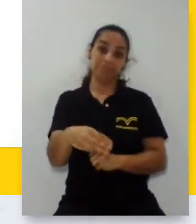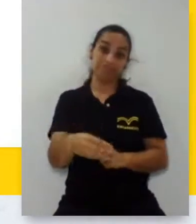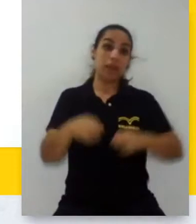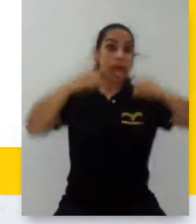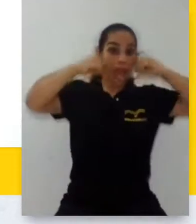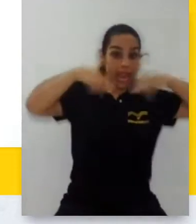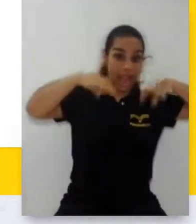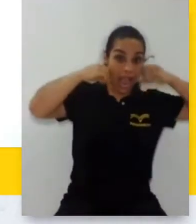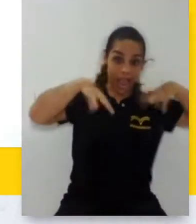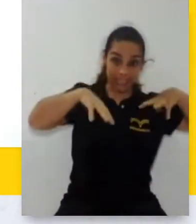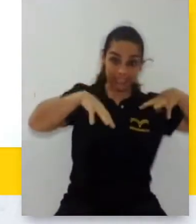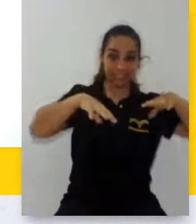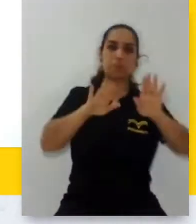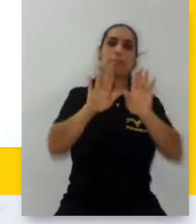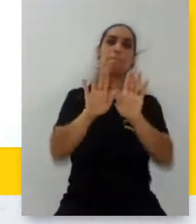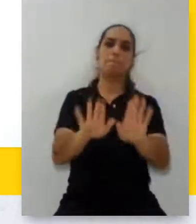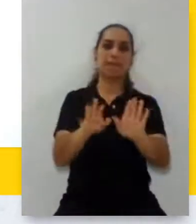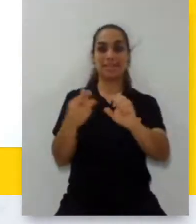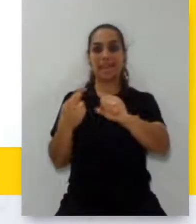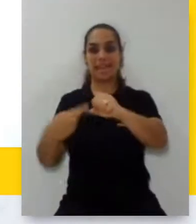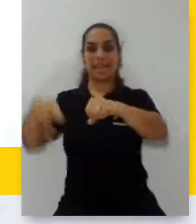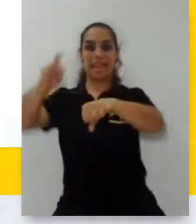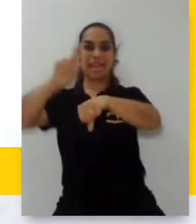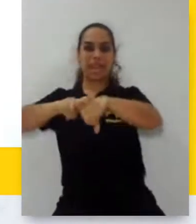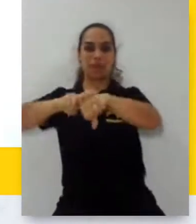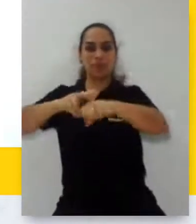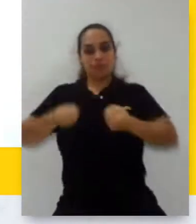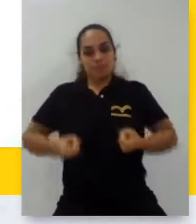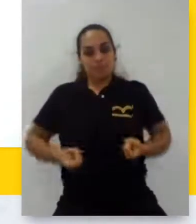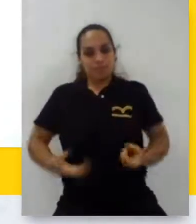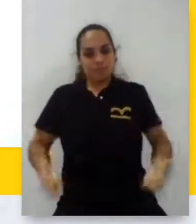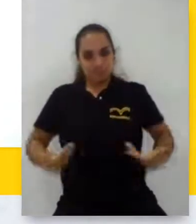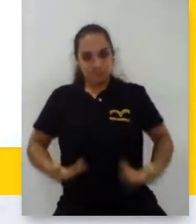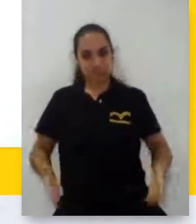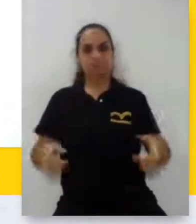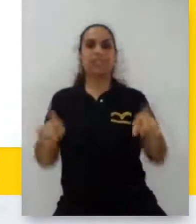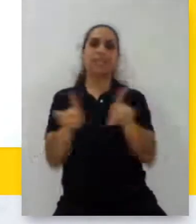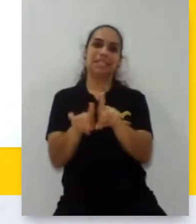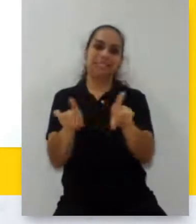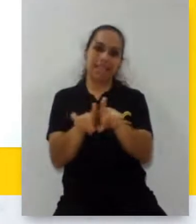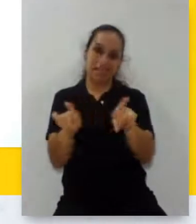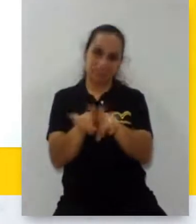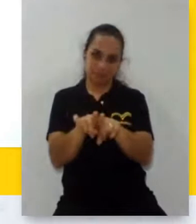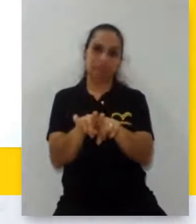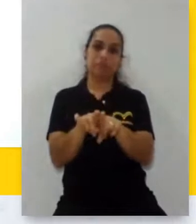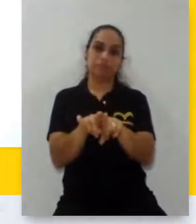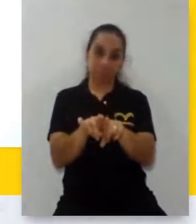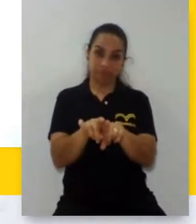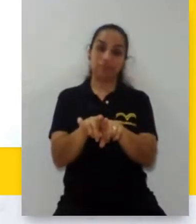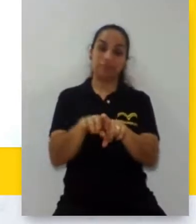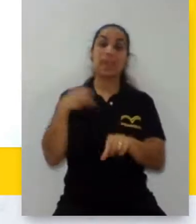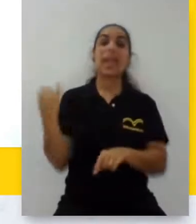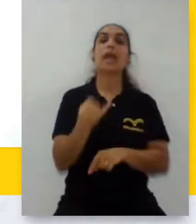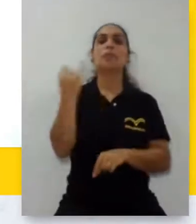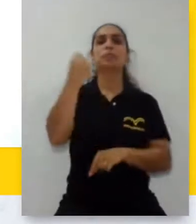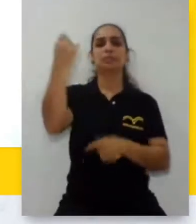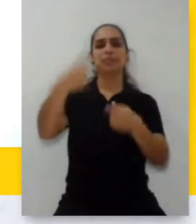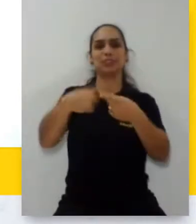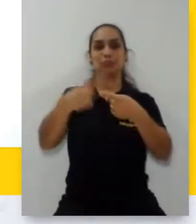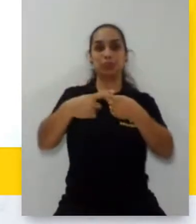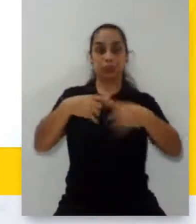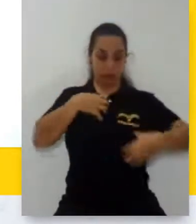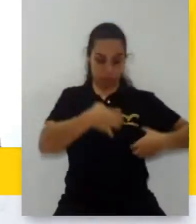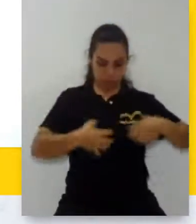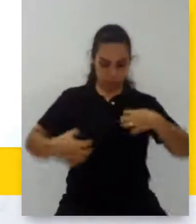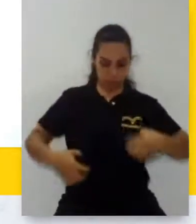organismo ele vai ter um gasto maior. E é importante por quê? Porque o organismo ele é muito inteligente e eficiente, ele consegue estabilizar